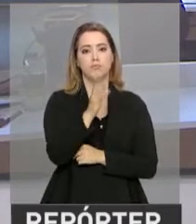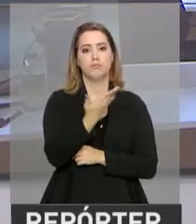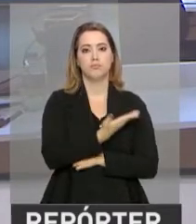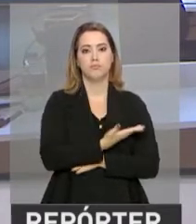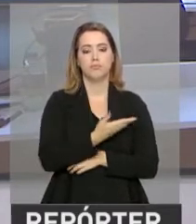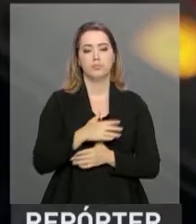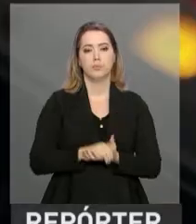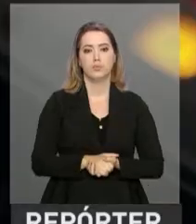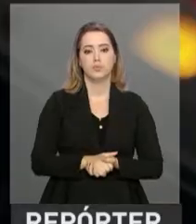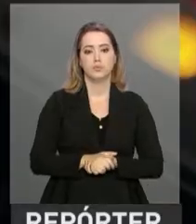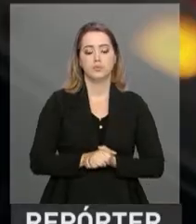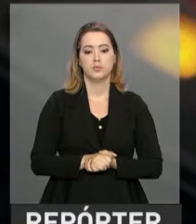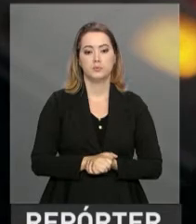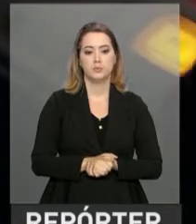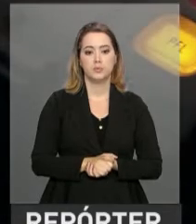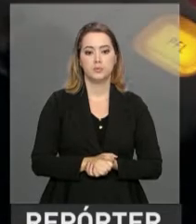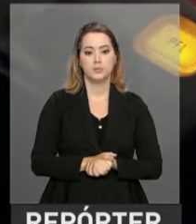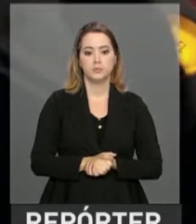como será a